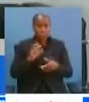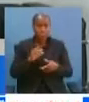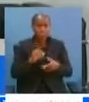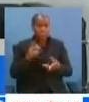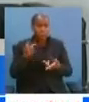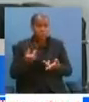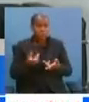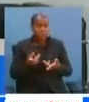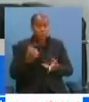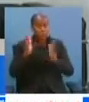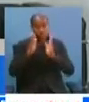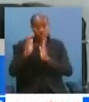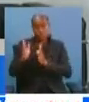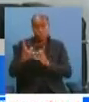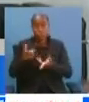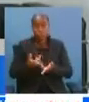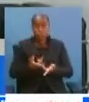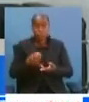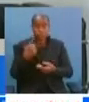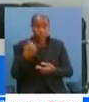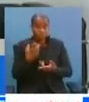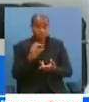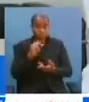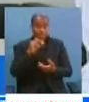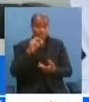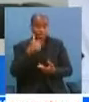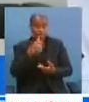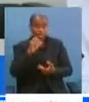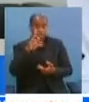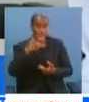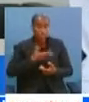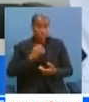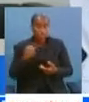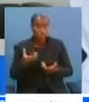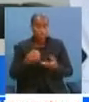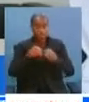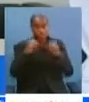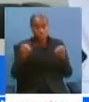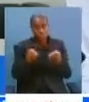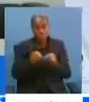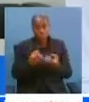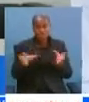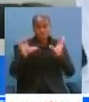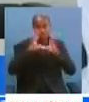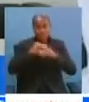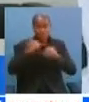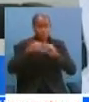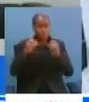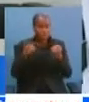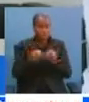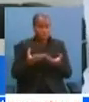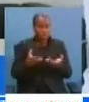desses processos, de maneira que é uma abordagem da sociedade, uma abordagem mais social